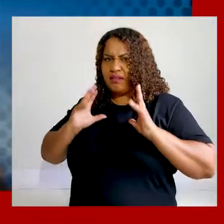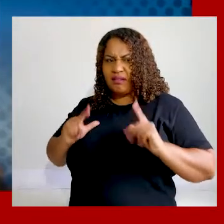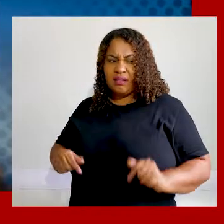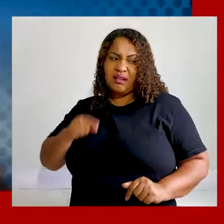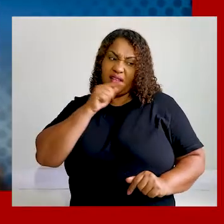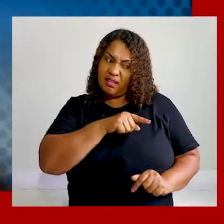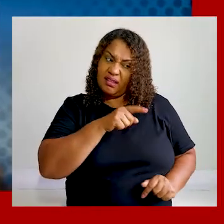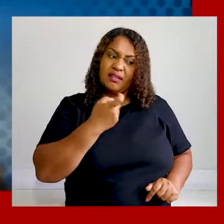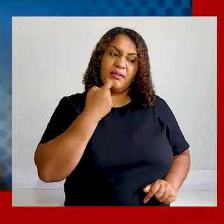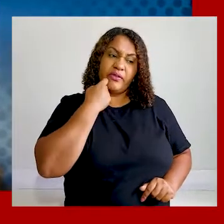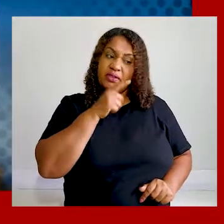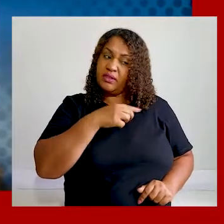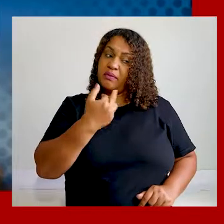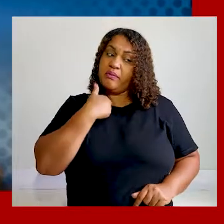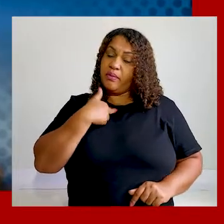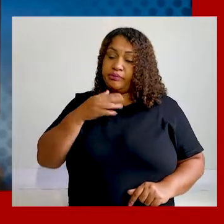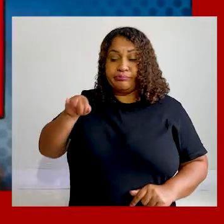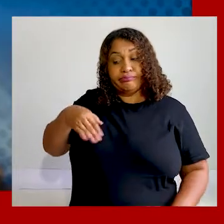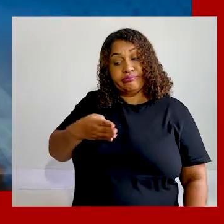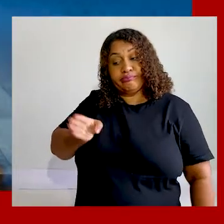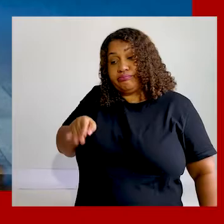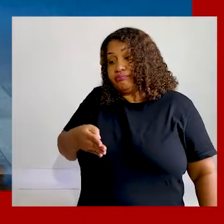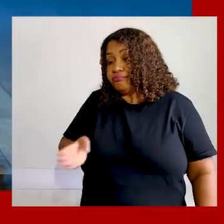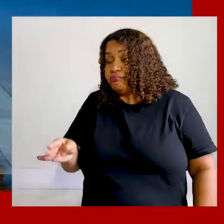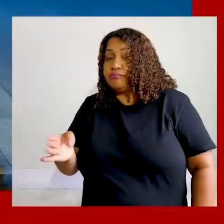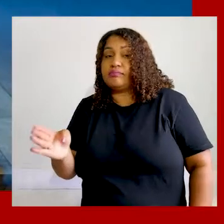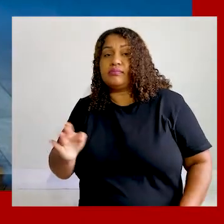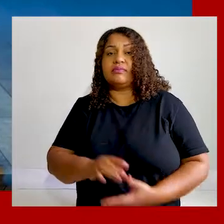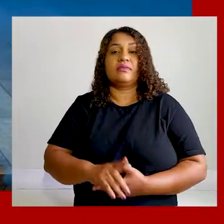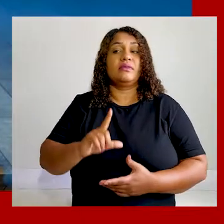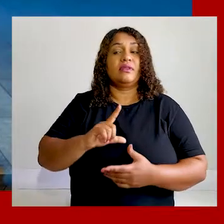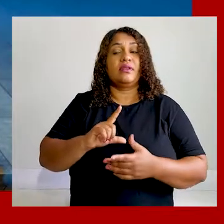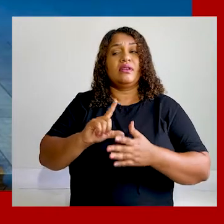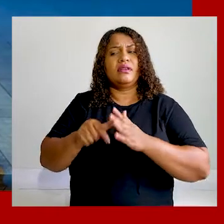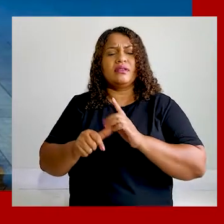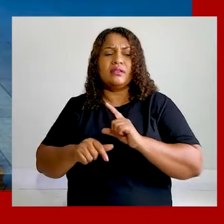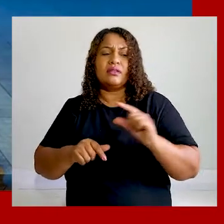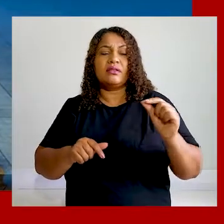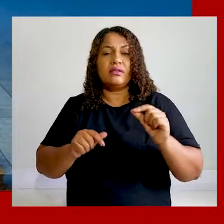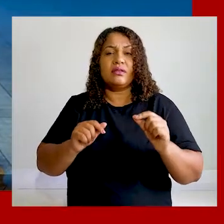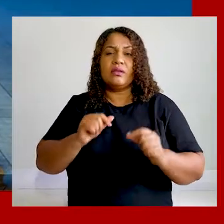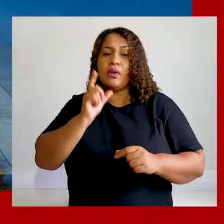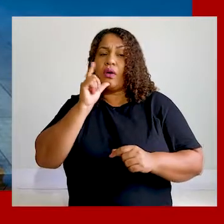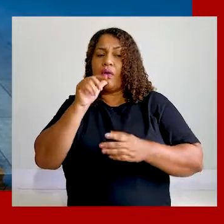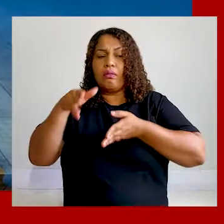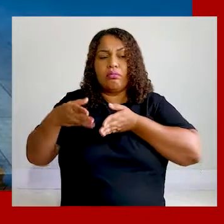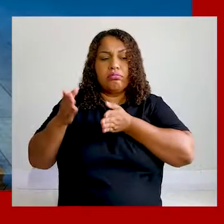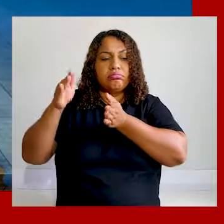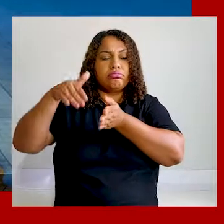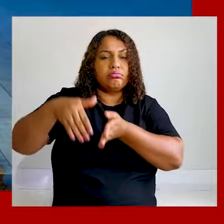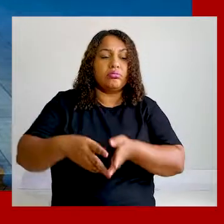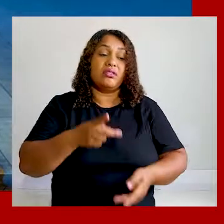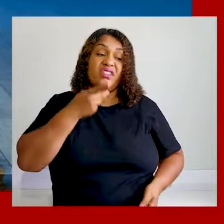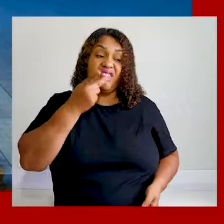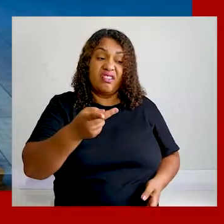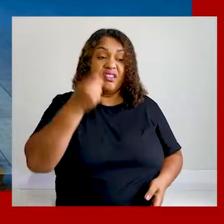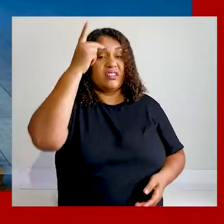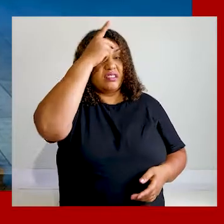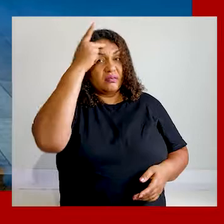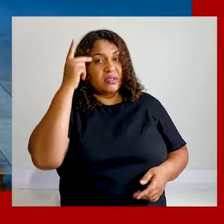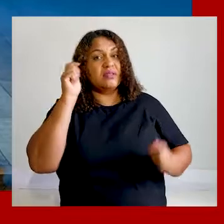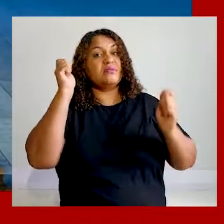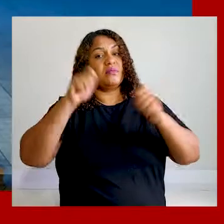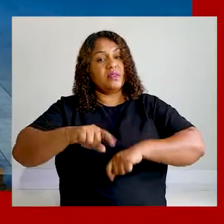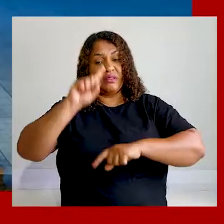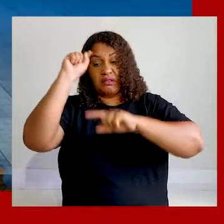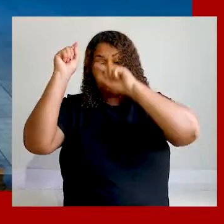peixinho, você não poderá nadar. Antes de ir, o afluente lhe falou que a humanidade é